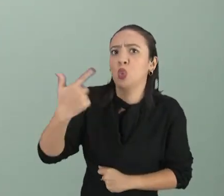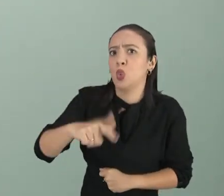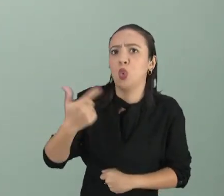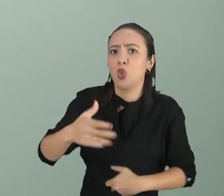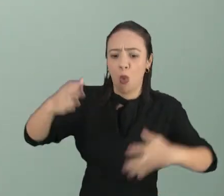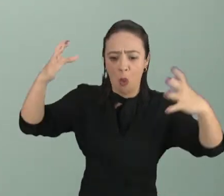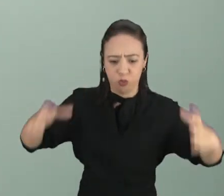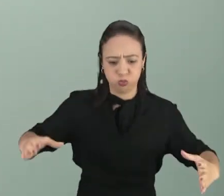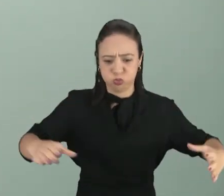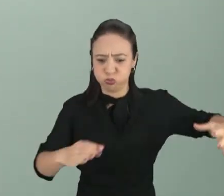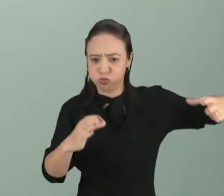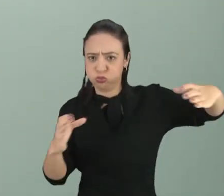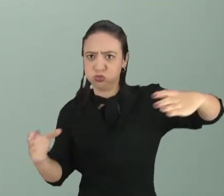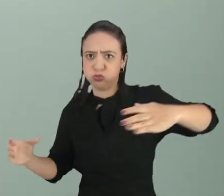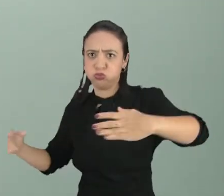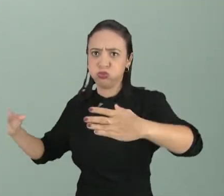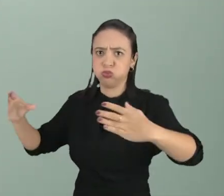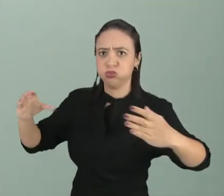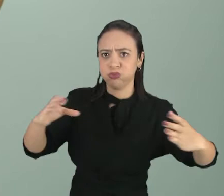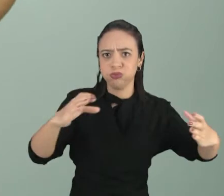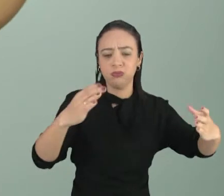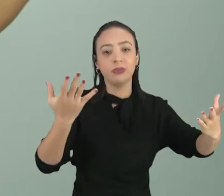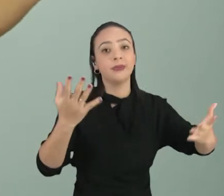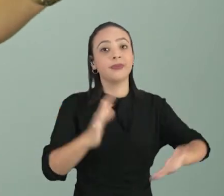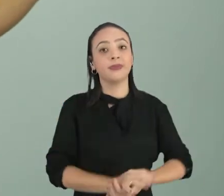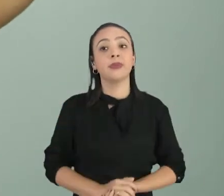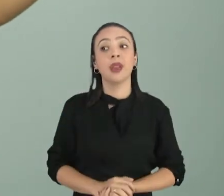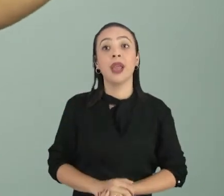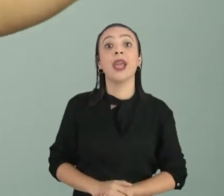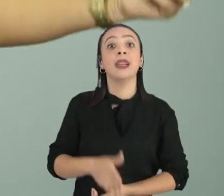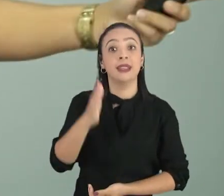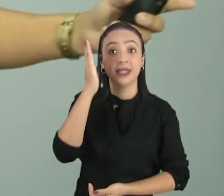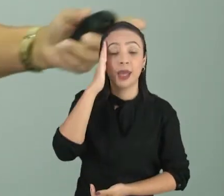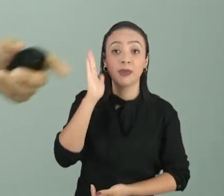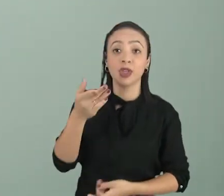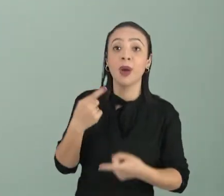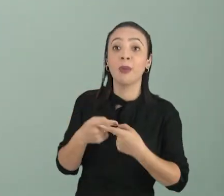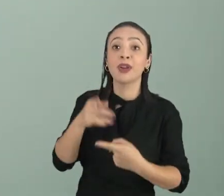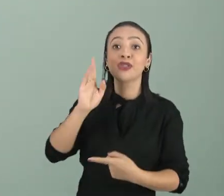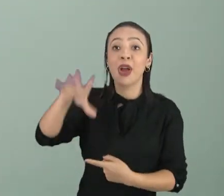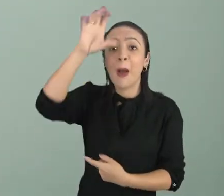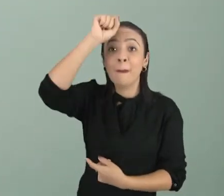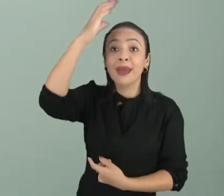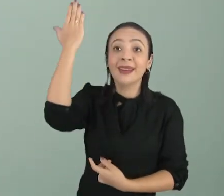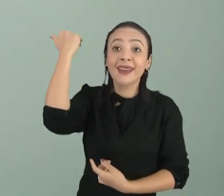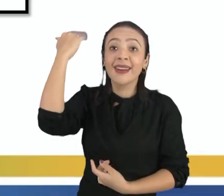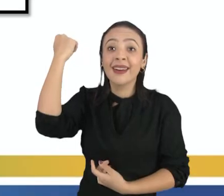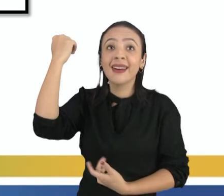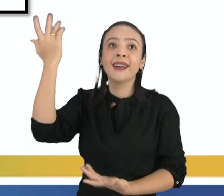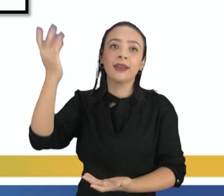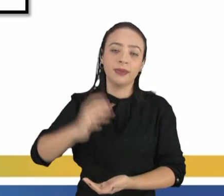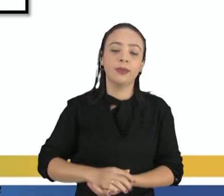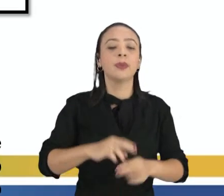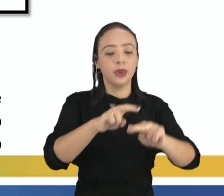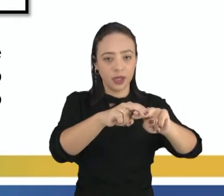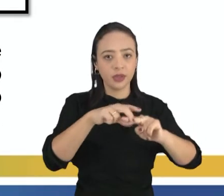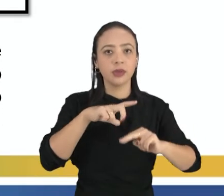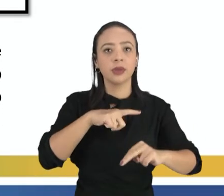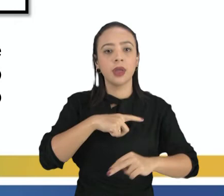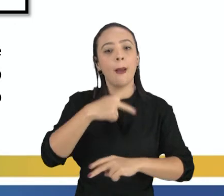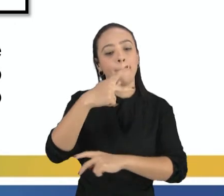bacia voadora, então é um conceito que ele já adquiriu por conta de outra voz, né? Então nós temos aí a